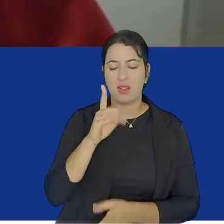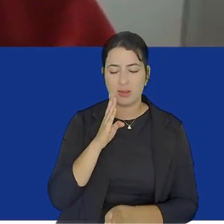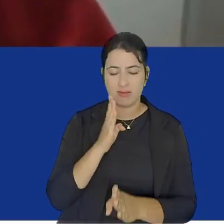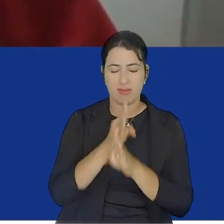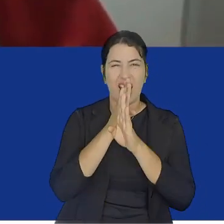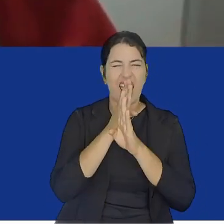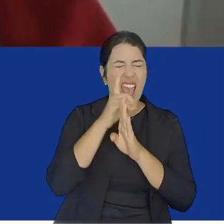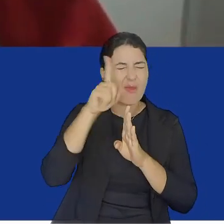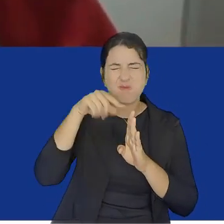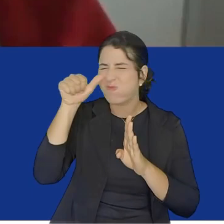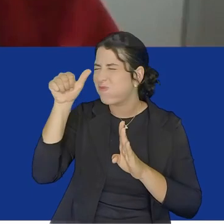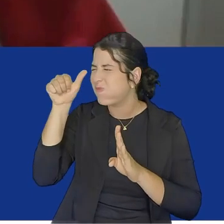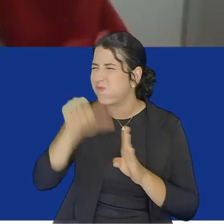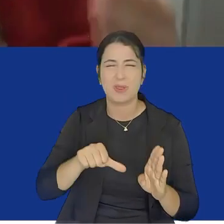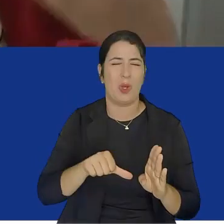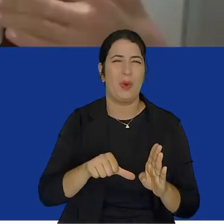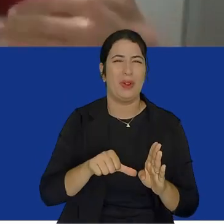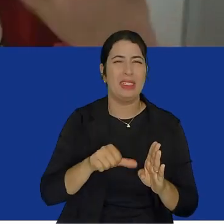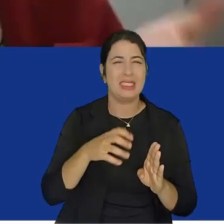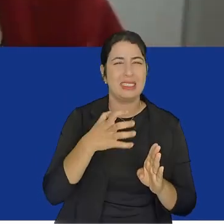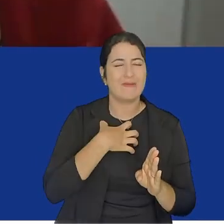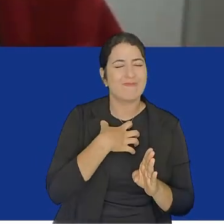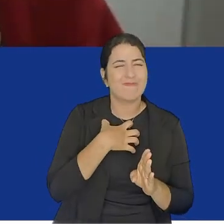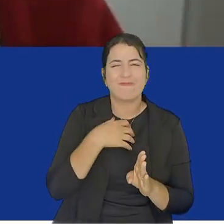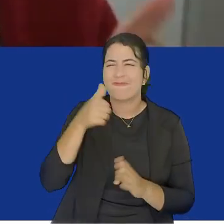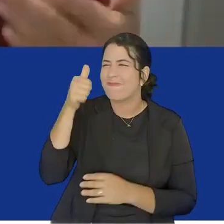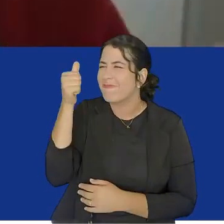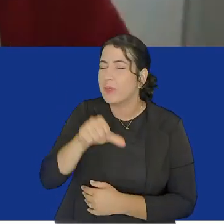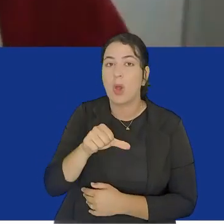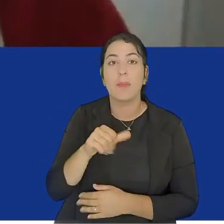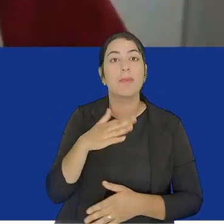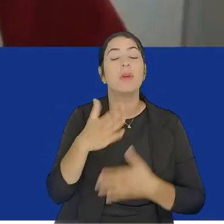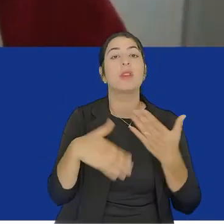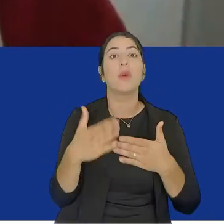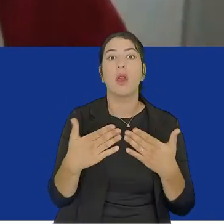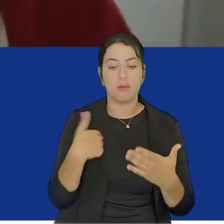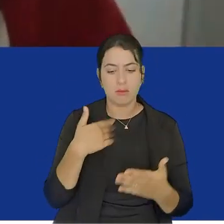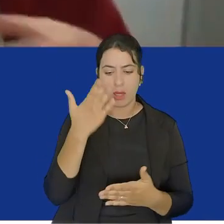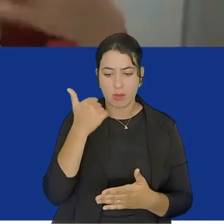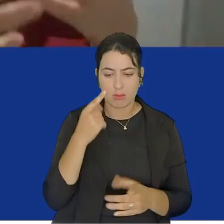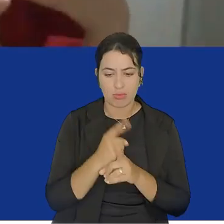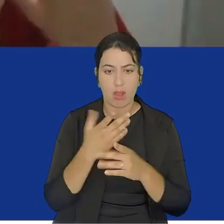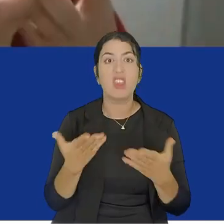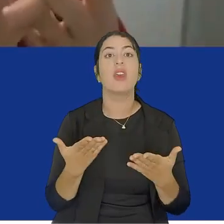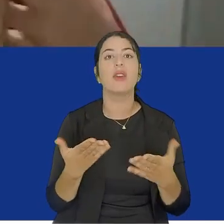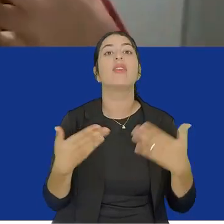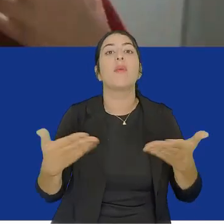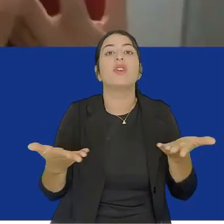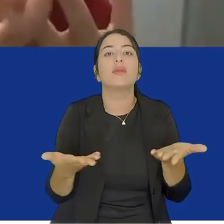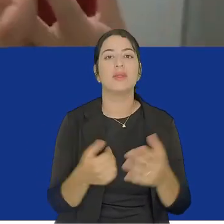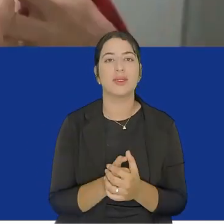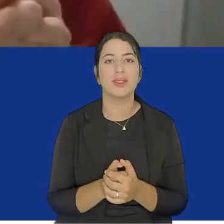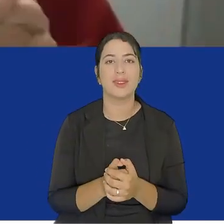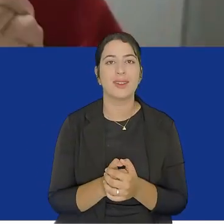para mim. Porque aí eu não sabia, agora eu sei, e eu vou fazer o quê com isso? E aí, para mim, é